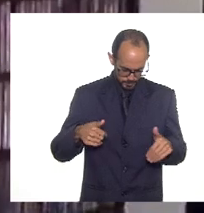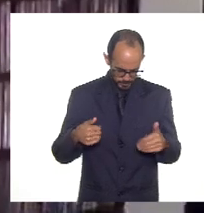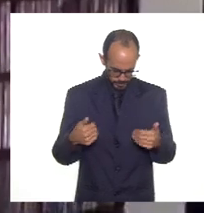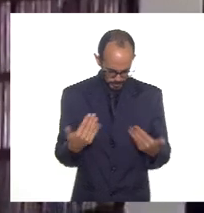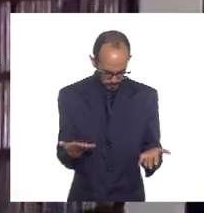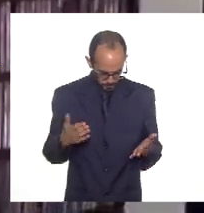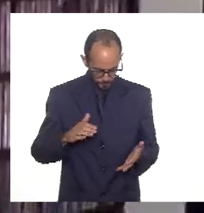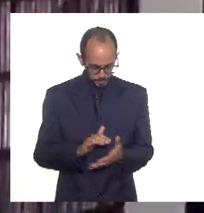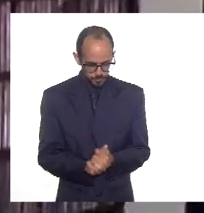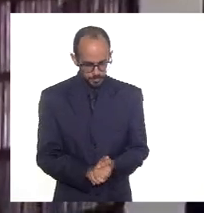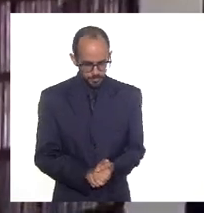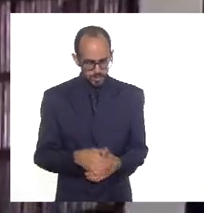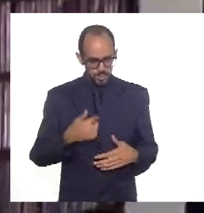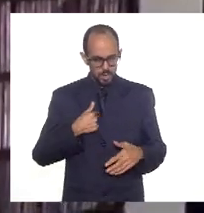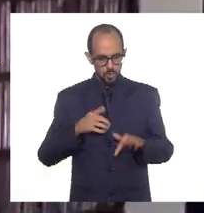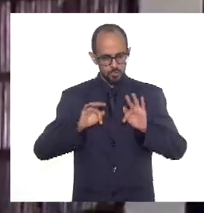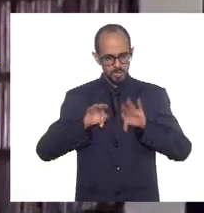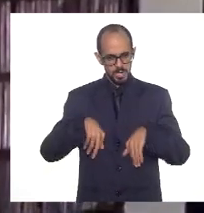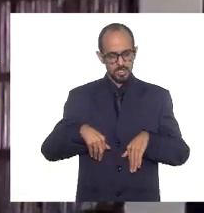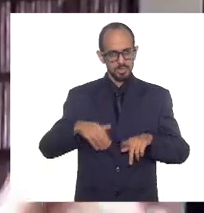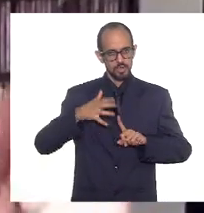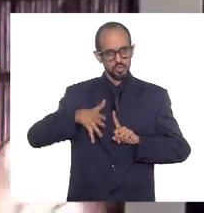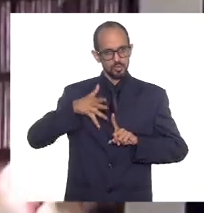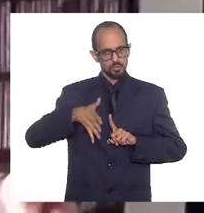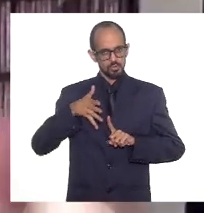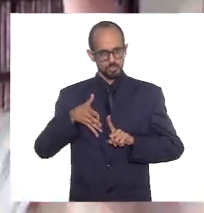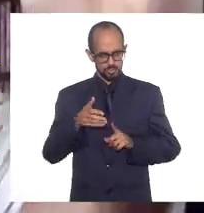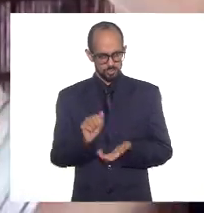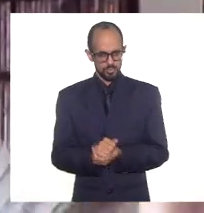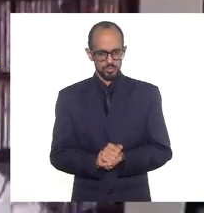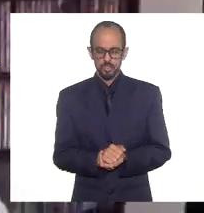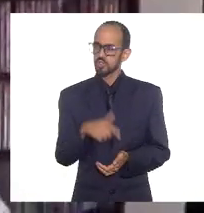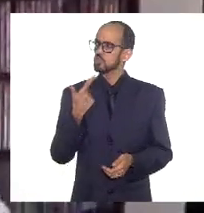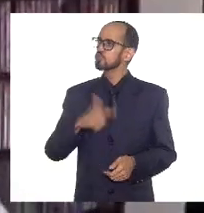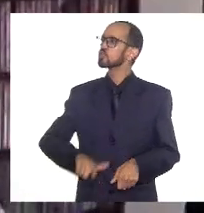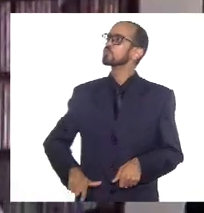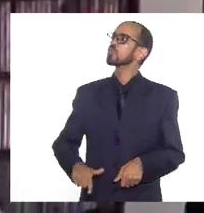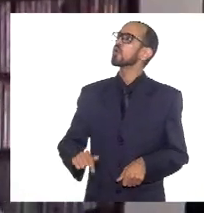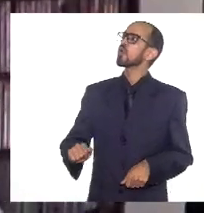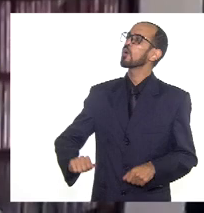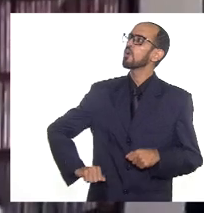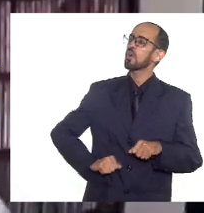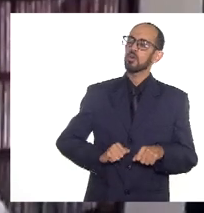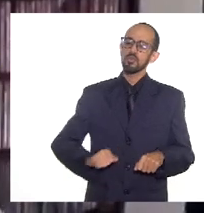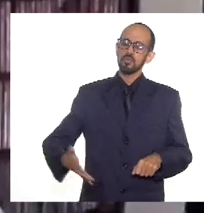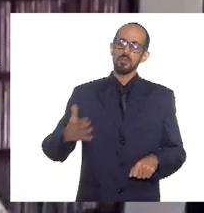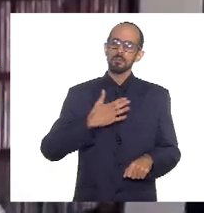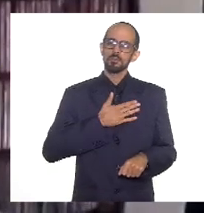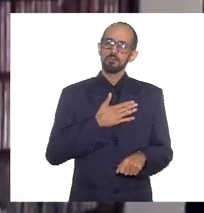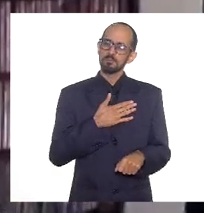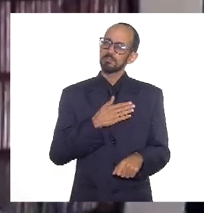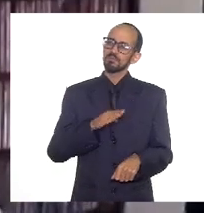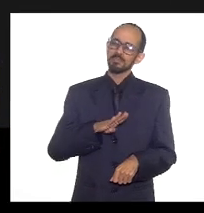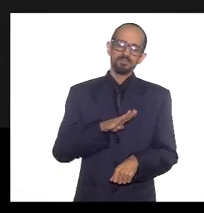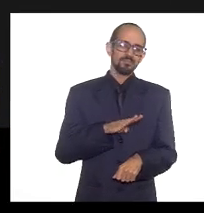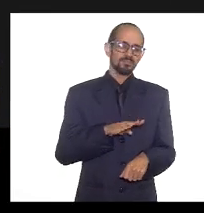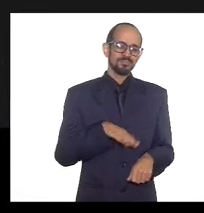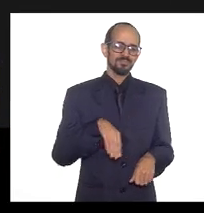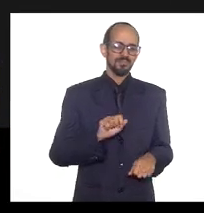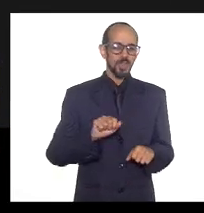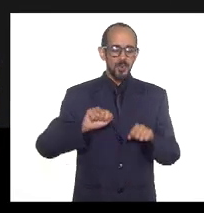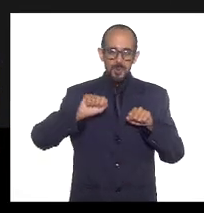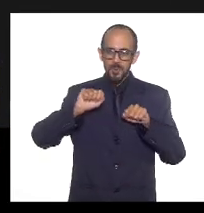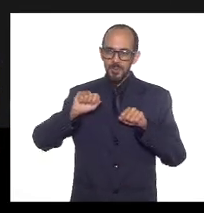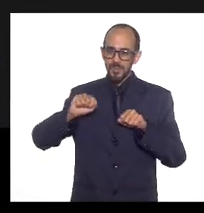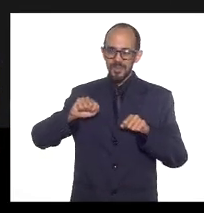isso, eu encerro aqui e, mais uma vez, meu beijo, meu cheiro, Mônica Francisco. E